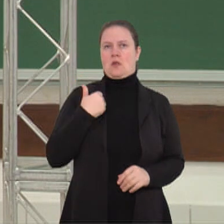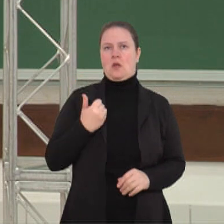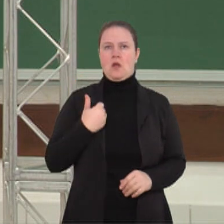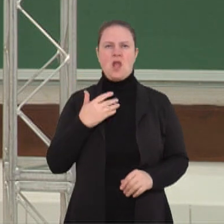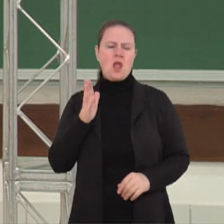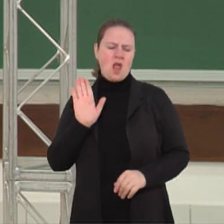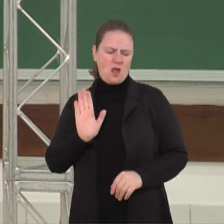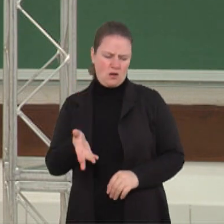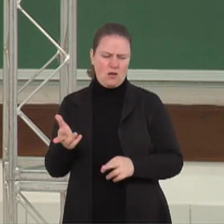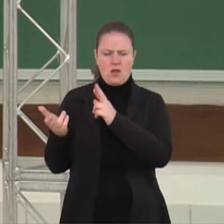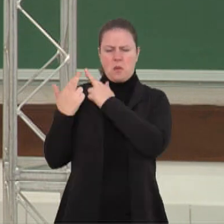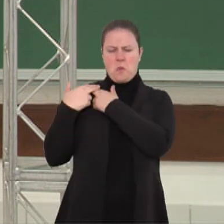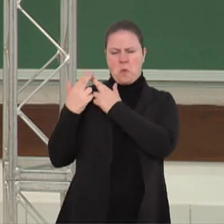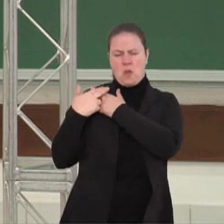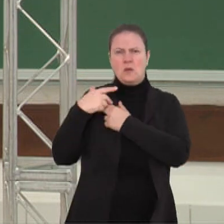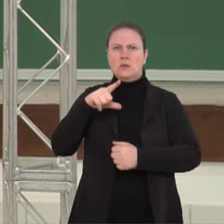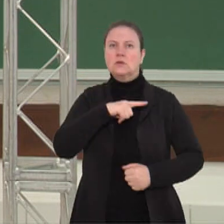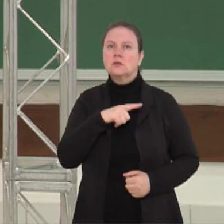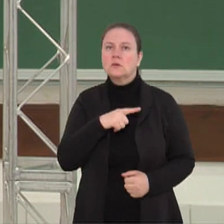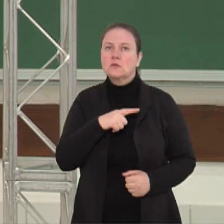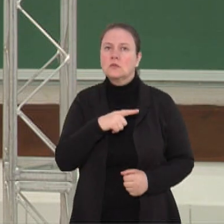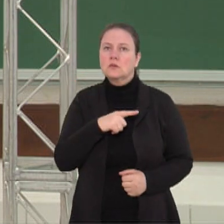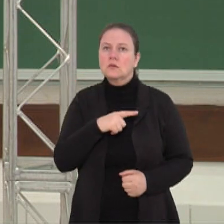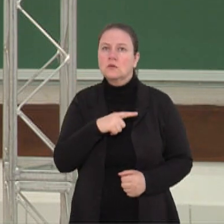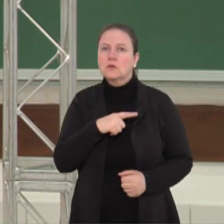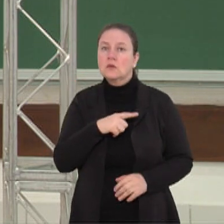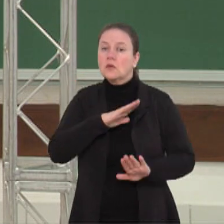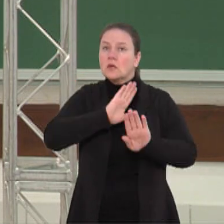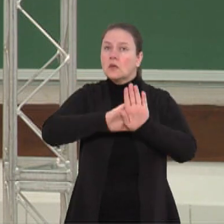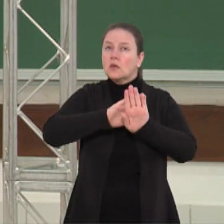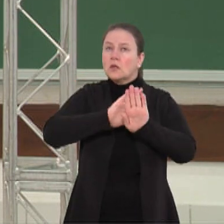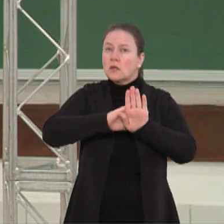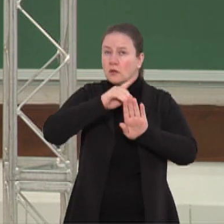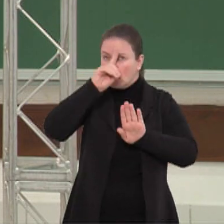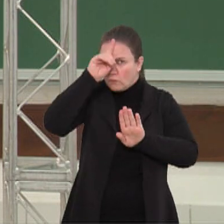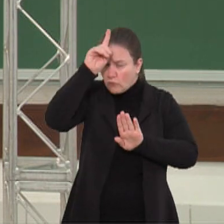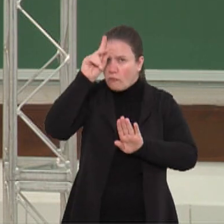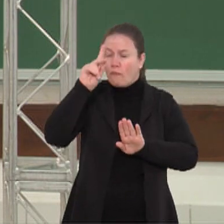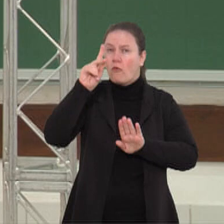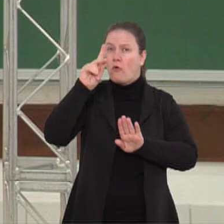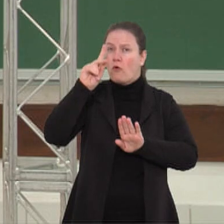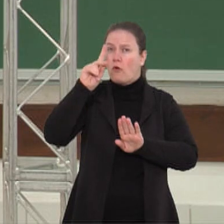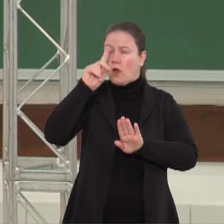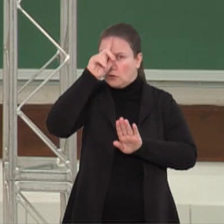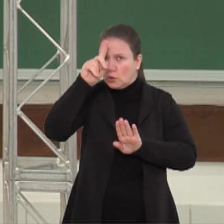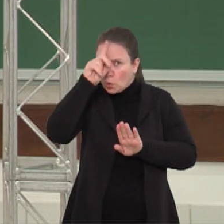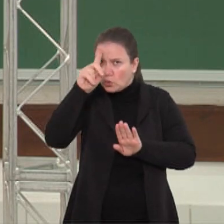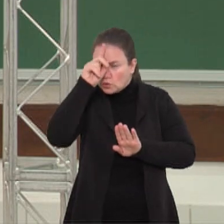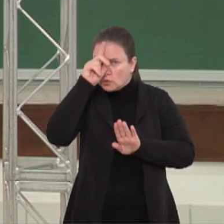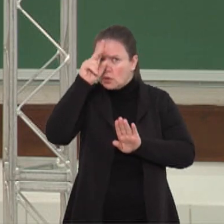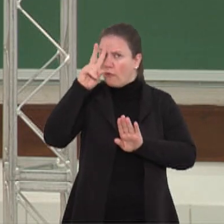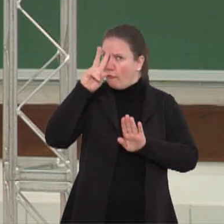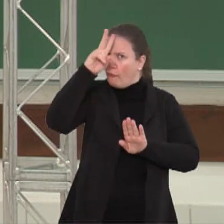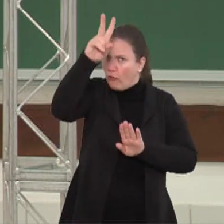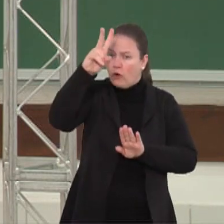totalmente responsável. Isso é uma ideologia muito forte que está na nossa sociedade. Porque